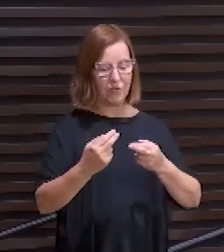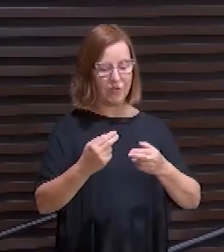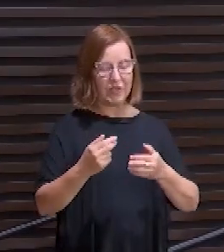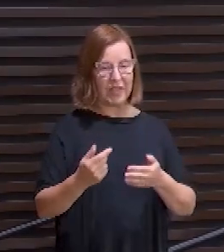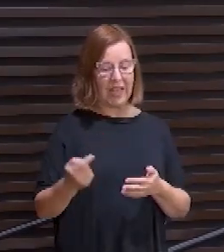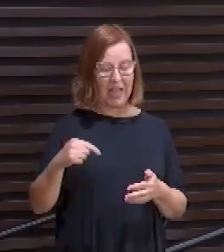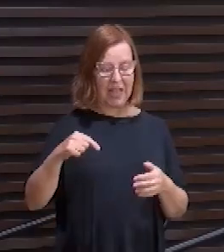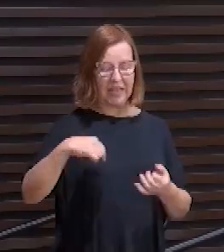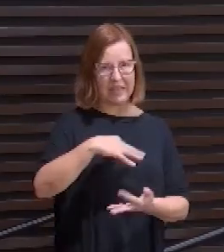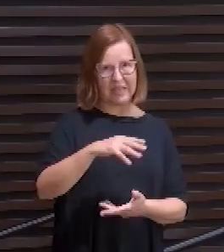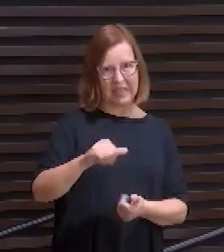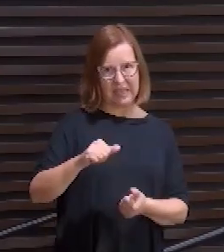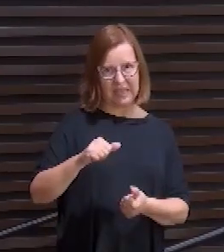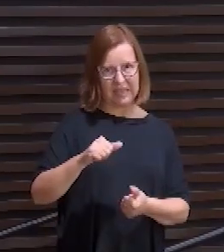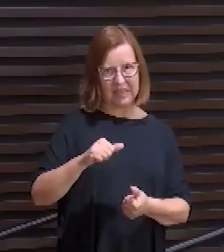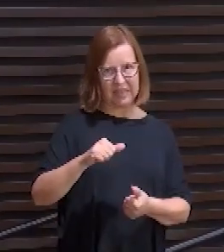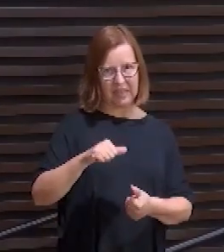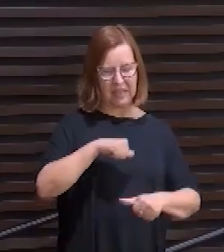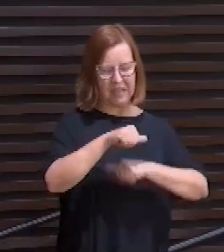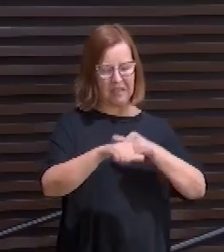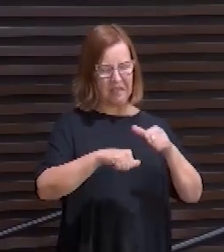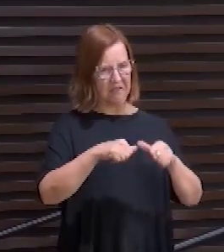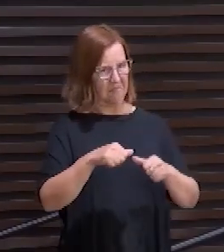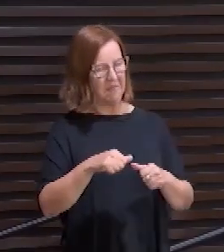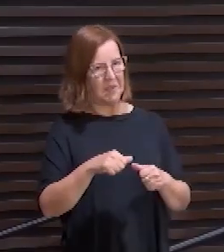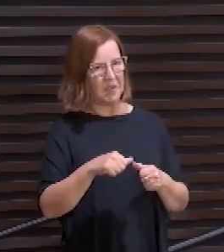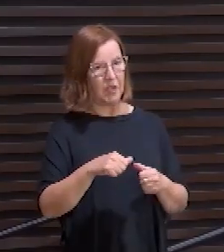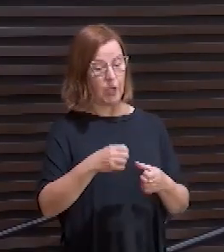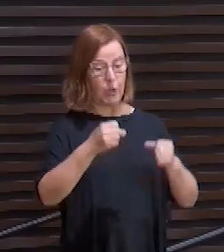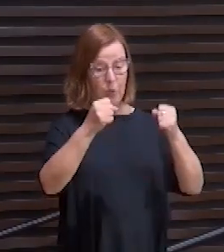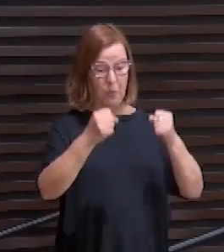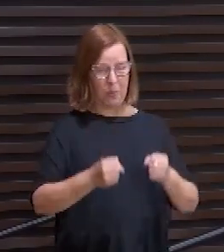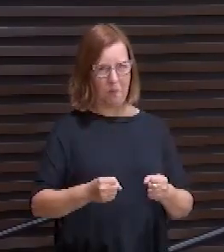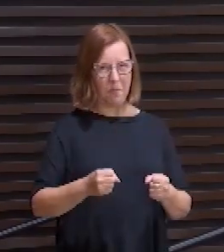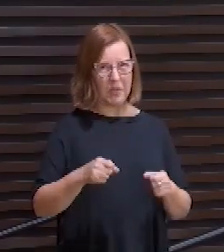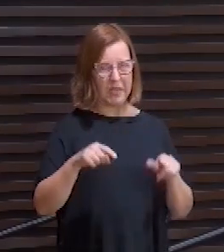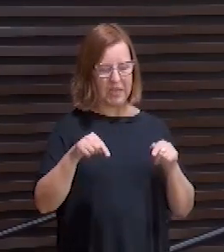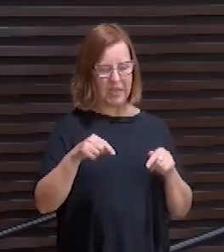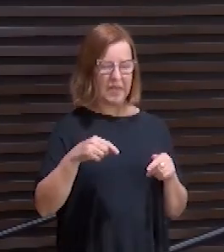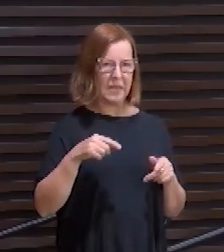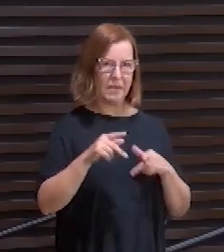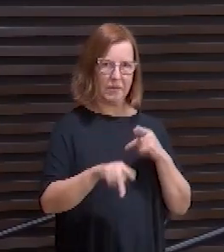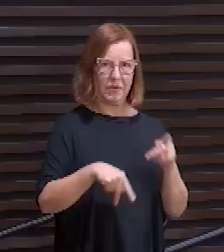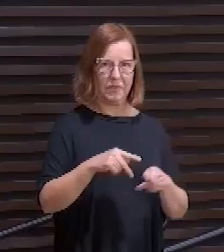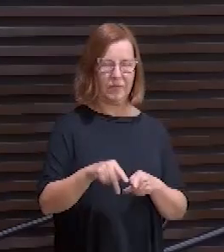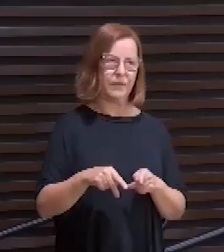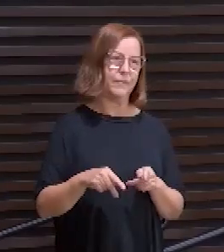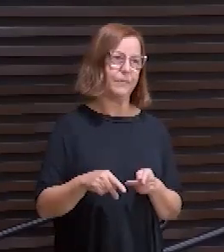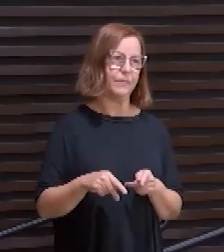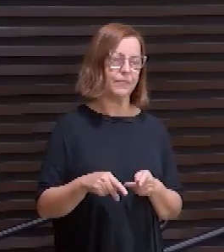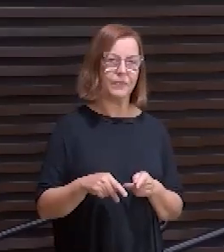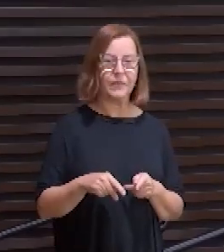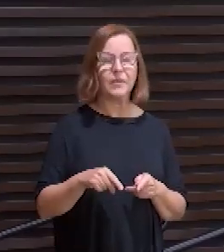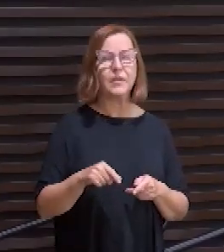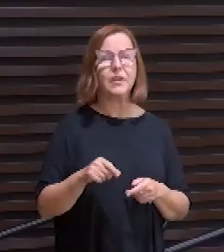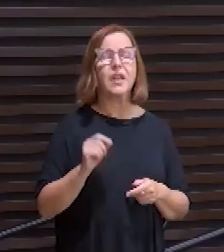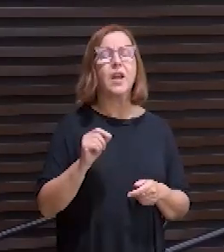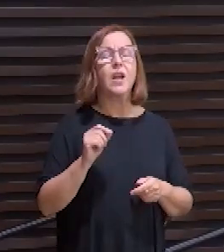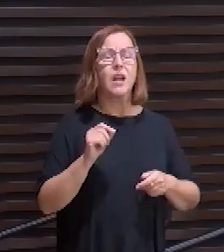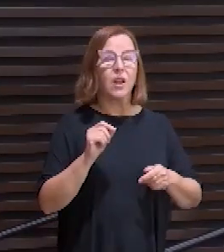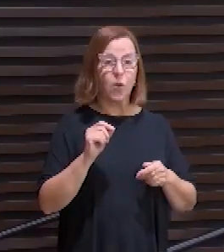de alternar-se no poder da humanidade. Que reinos são esses? Eu vou falar